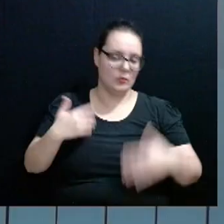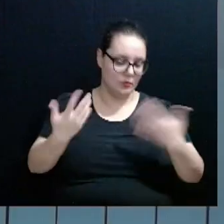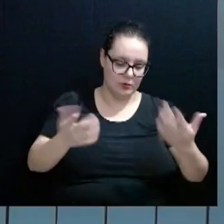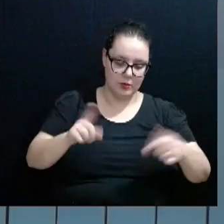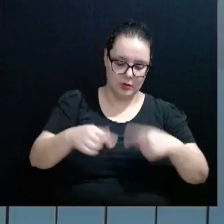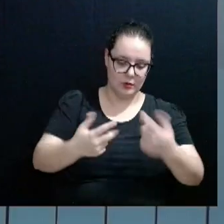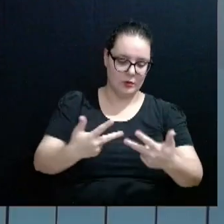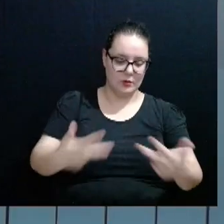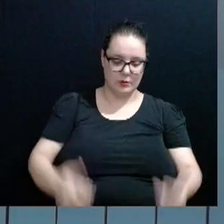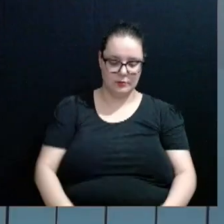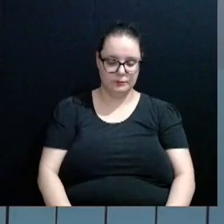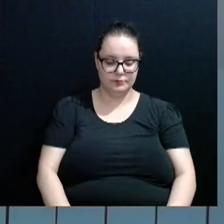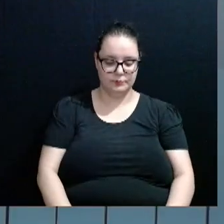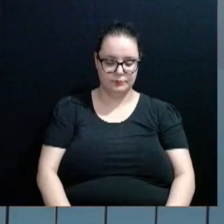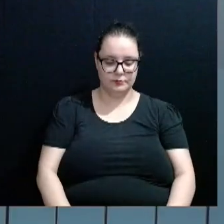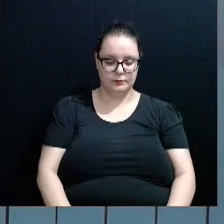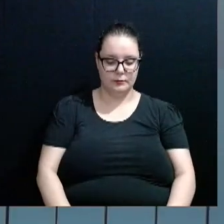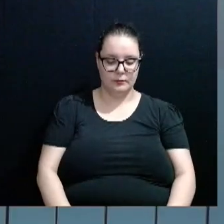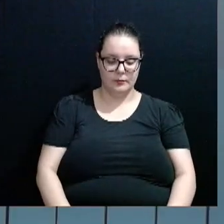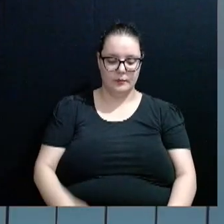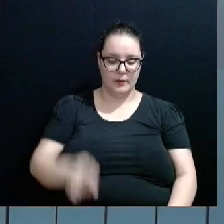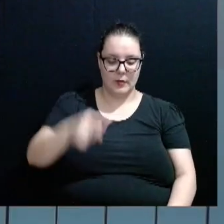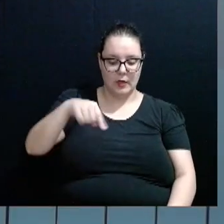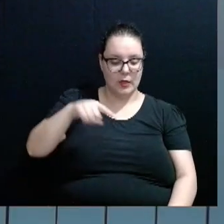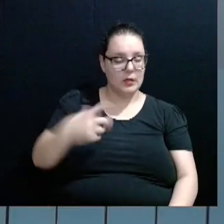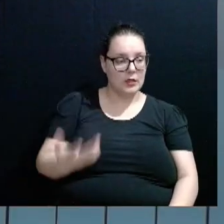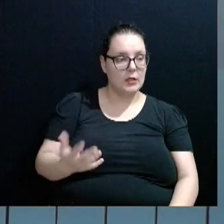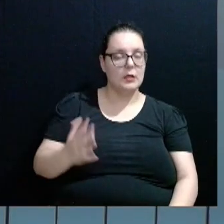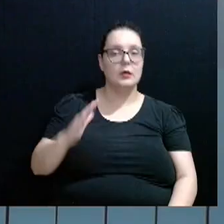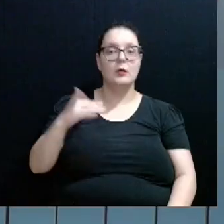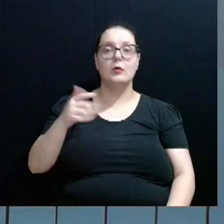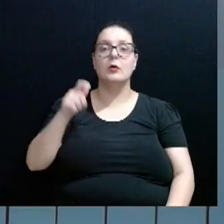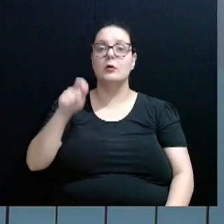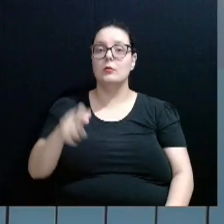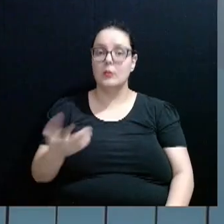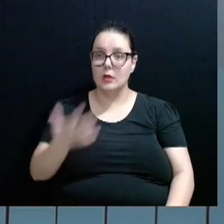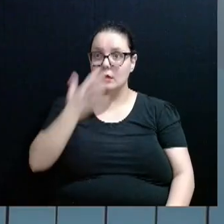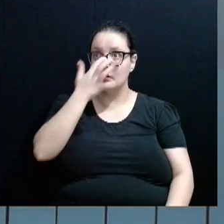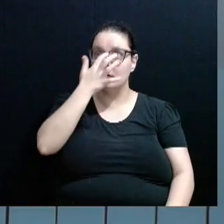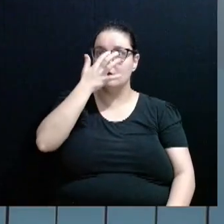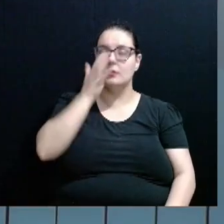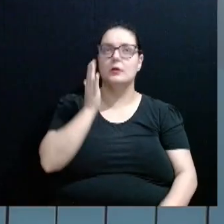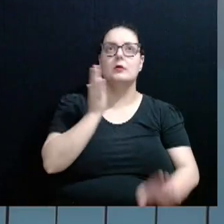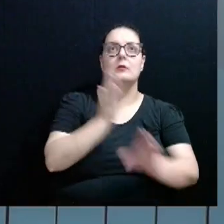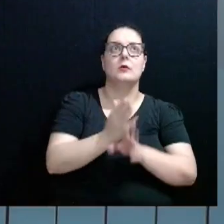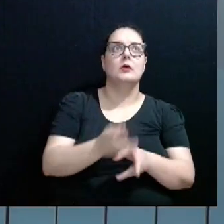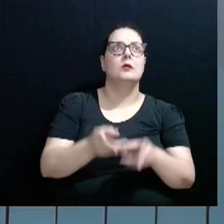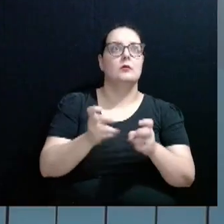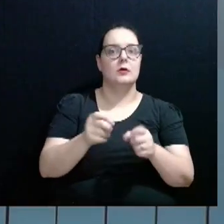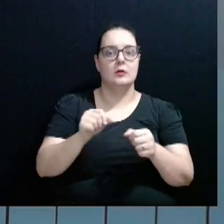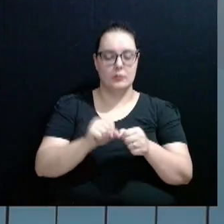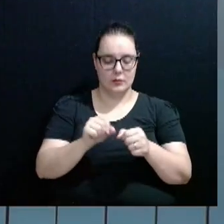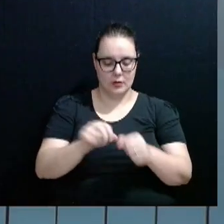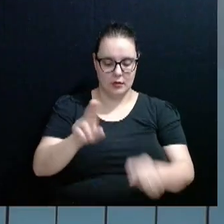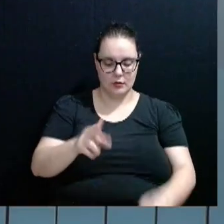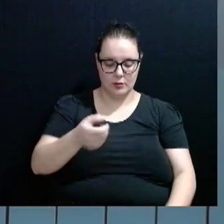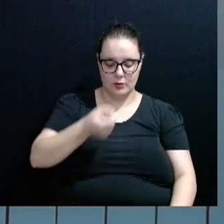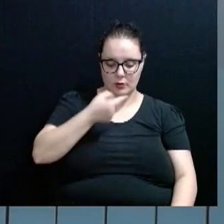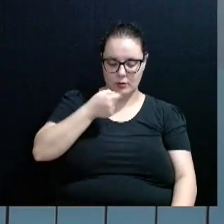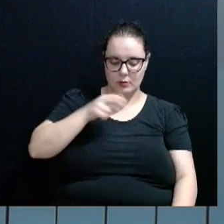Certo. E nesses casos, Camila, quando a pessoa ela identifica, né, que ela fez o uso excessivo desse